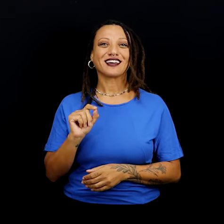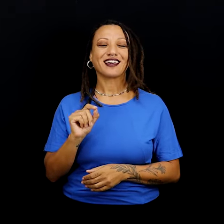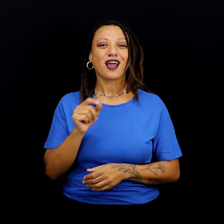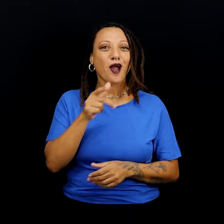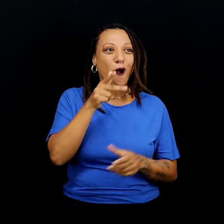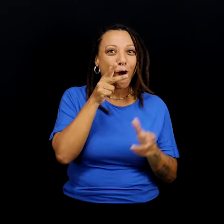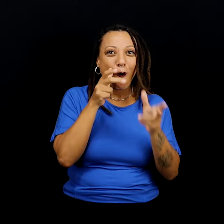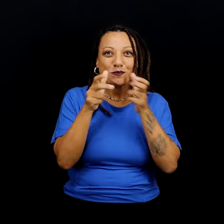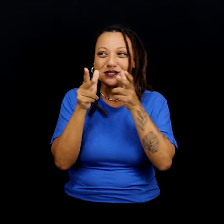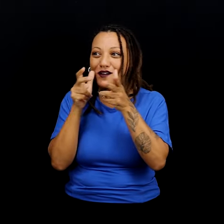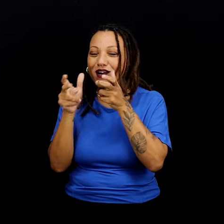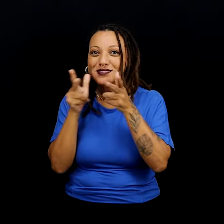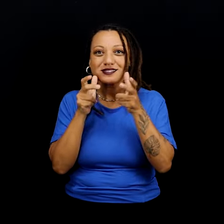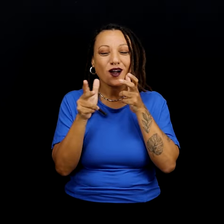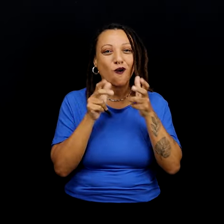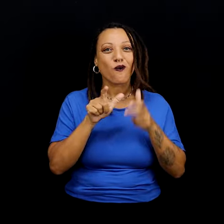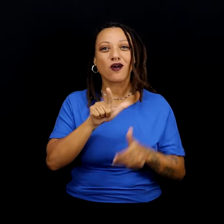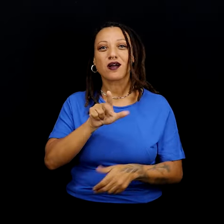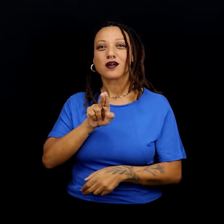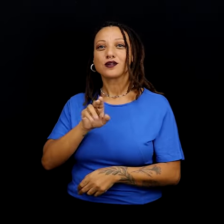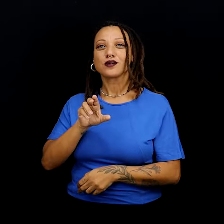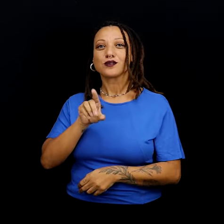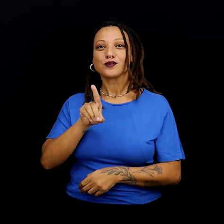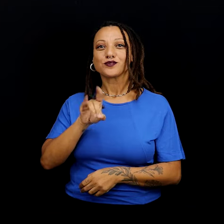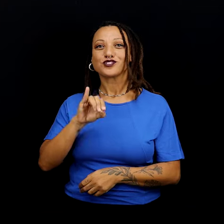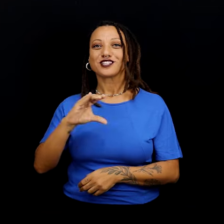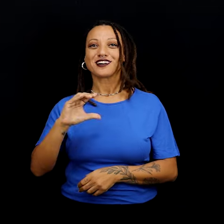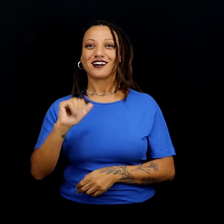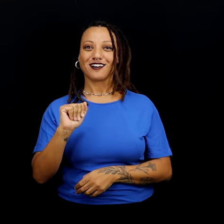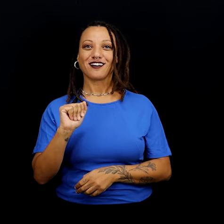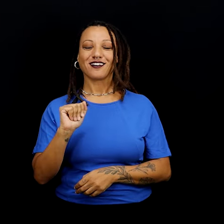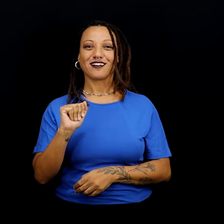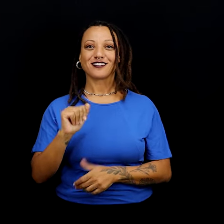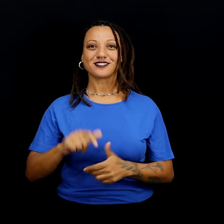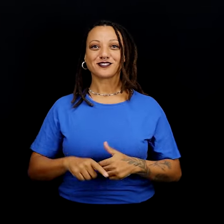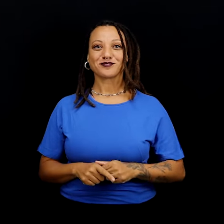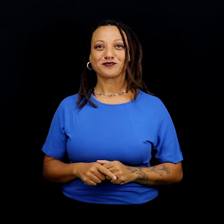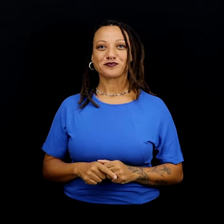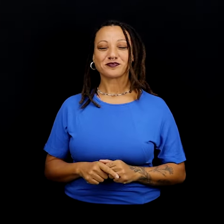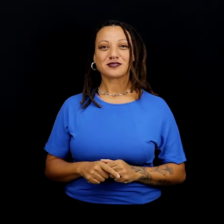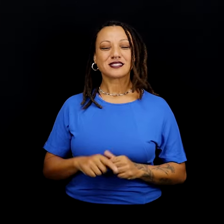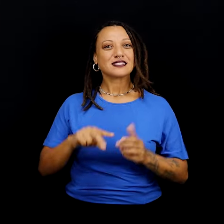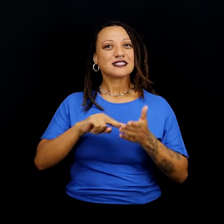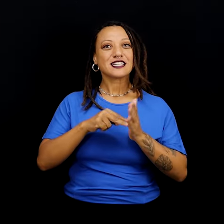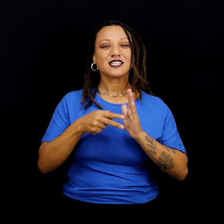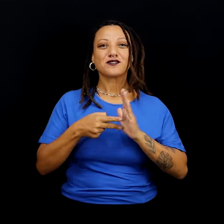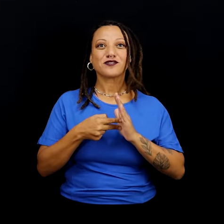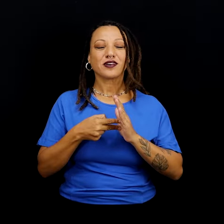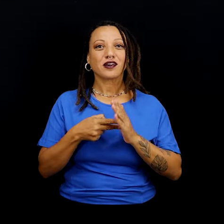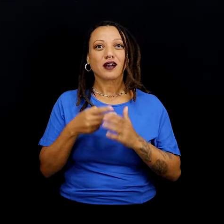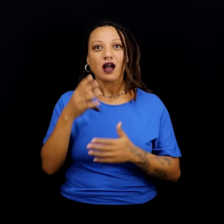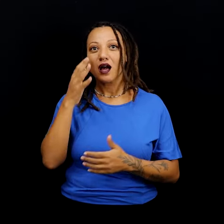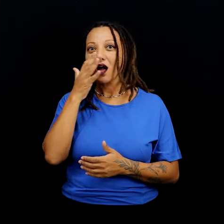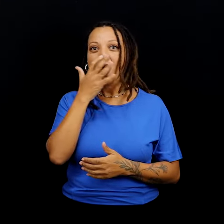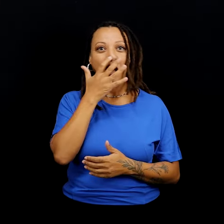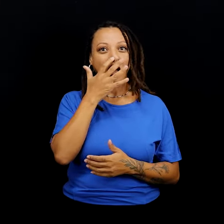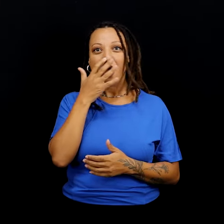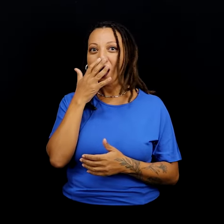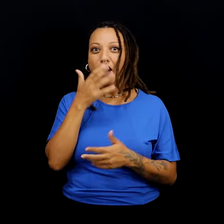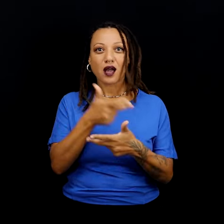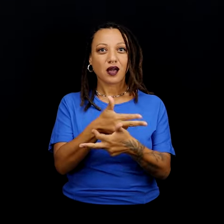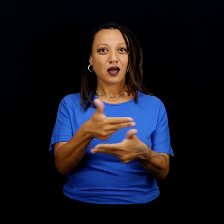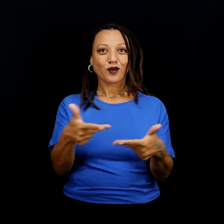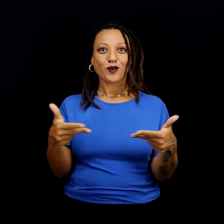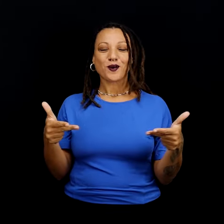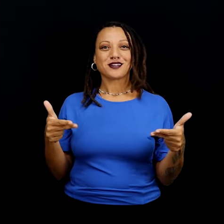de observação lúdica. Isso consiste em ter um olhar assim,